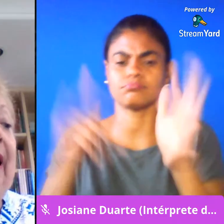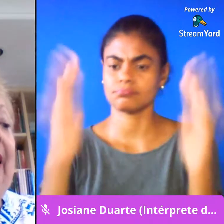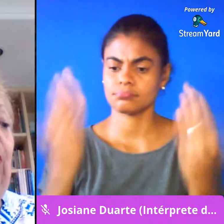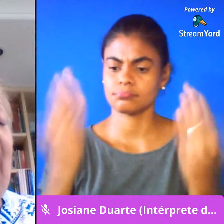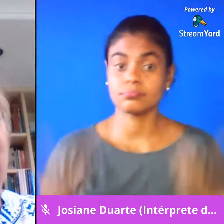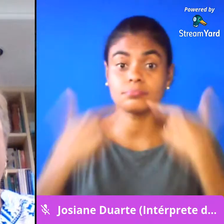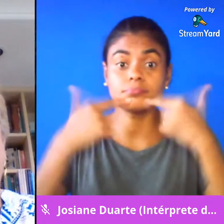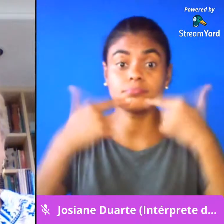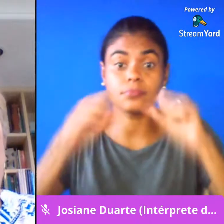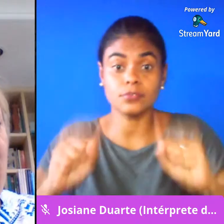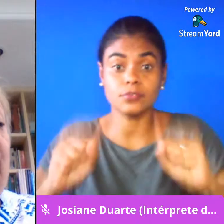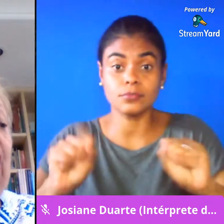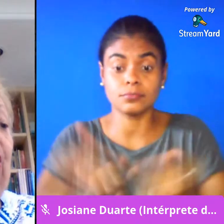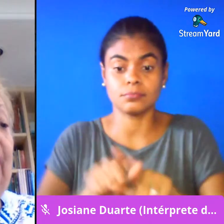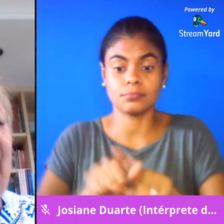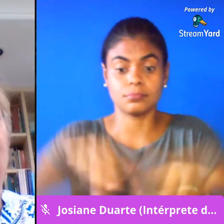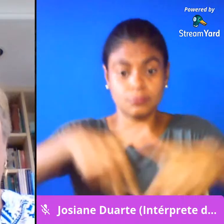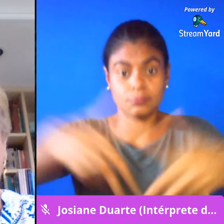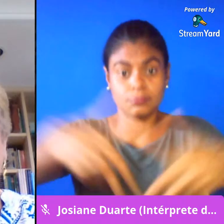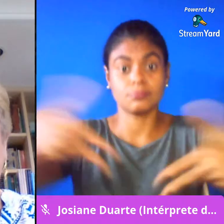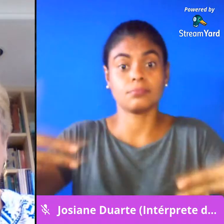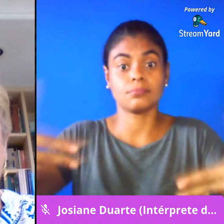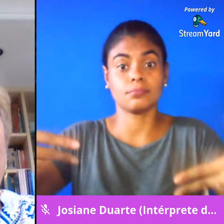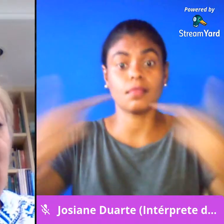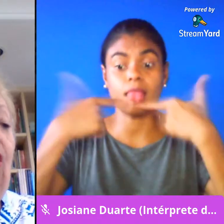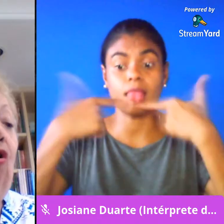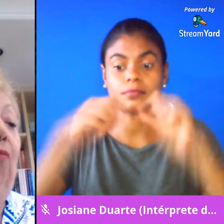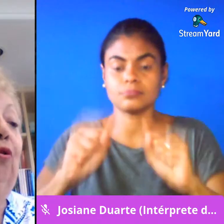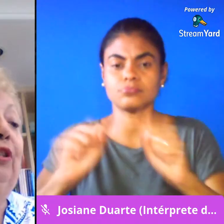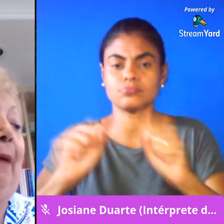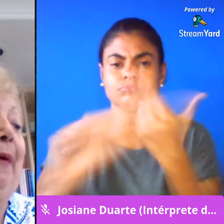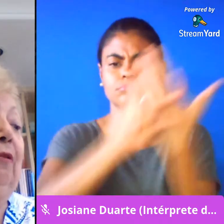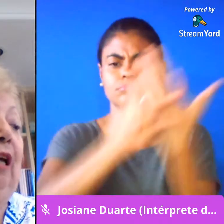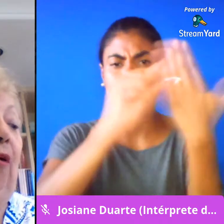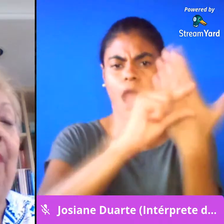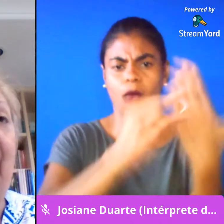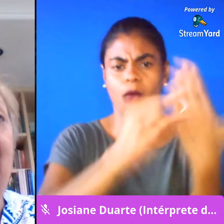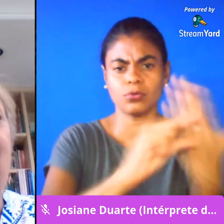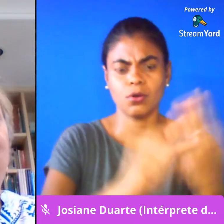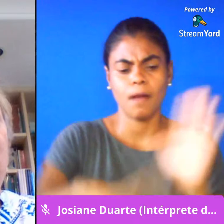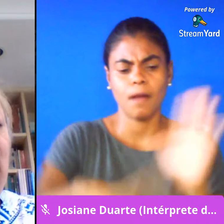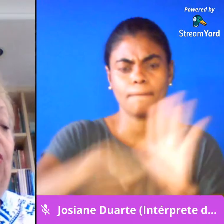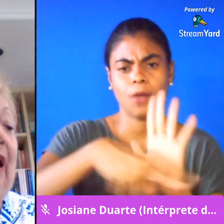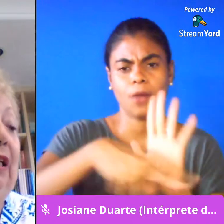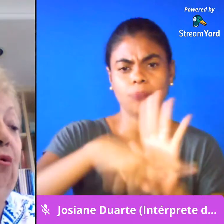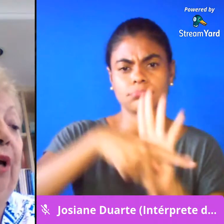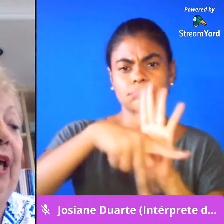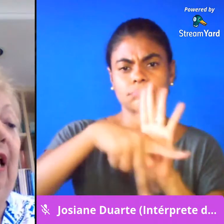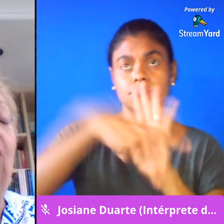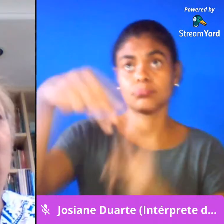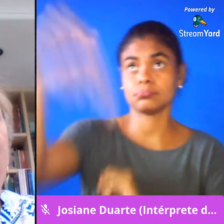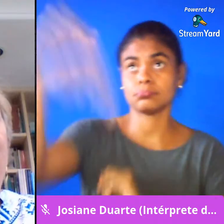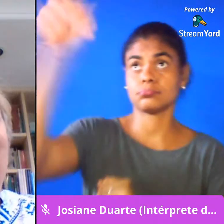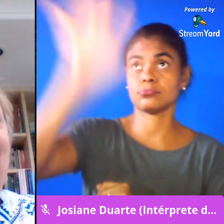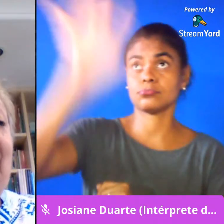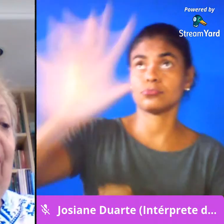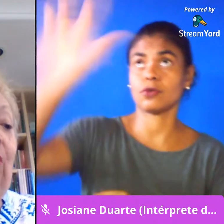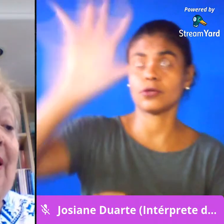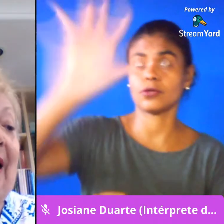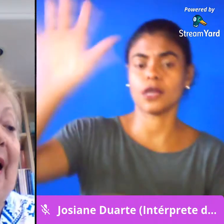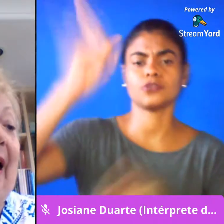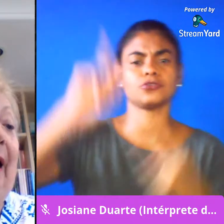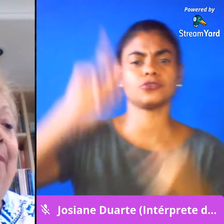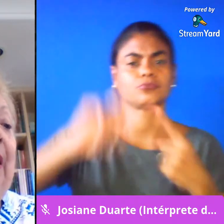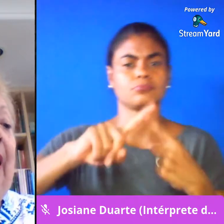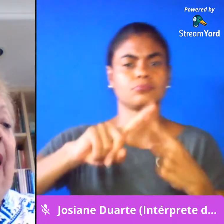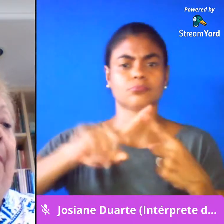etnolinguísticos da linguagem de autores regionais nordestinos, como José Américo de Almeida, José Lins do Rego, Patativa